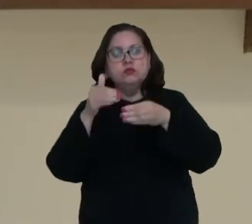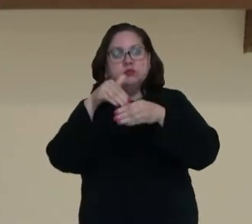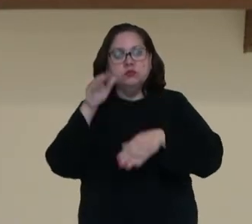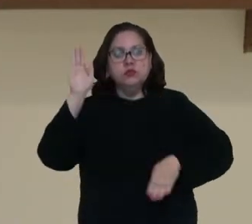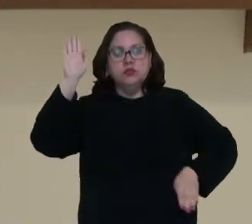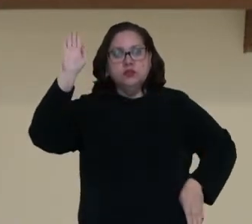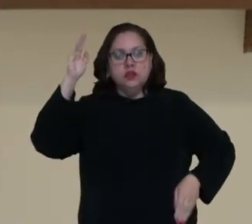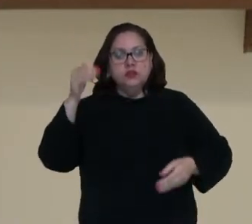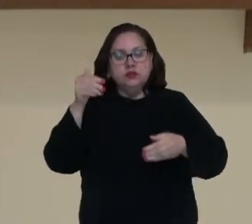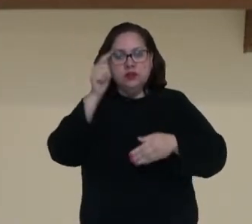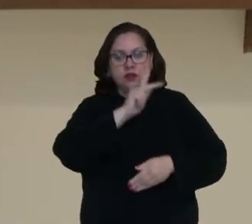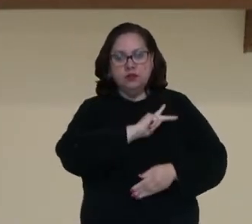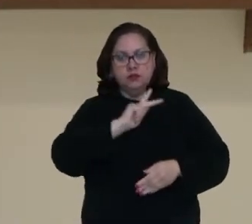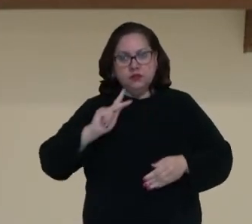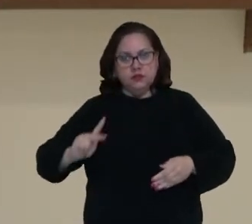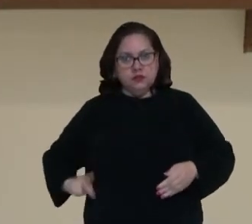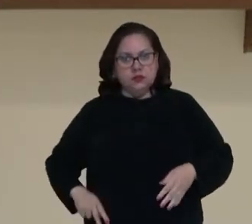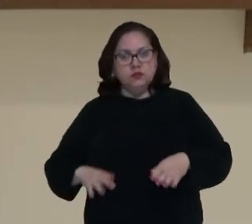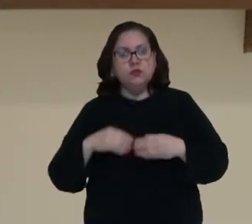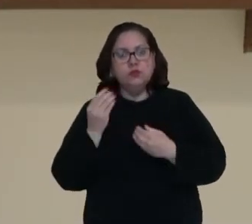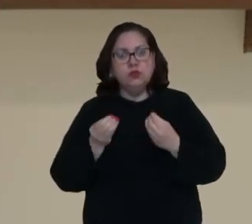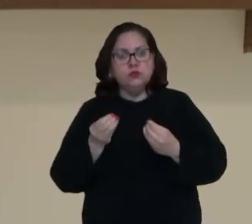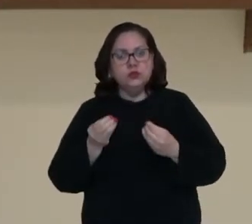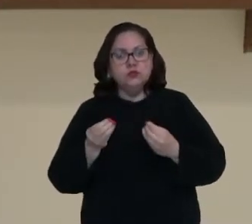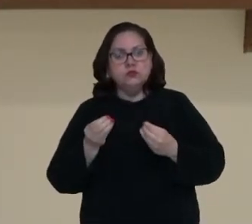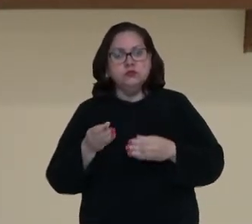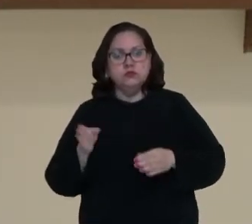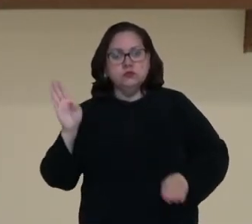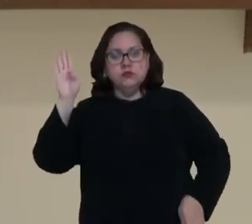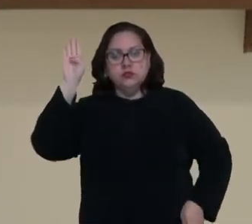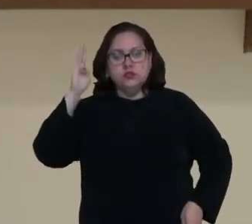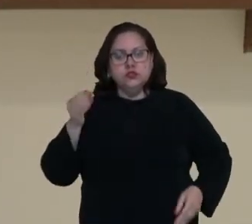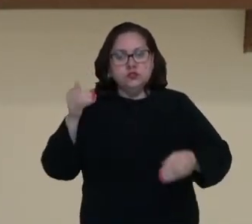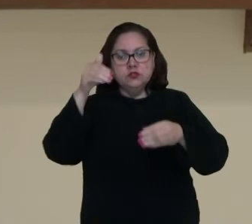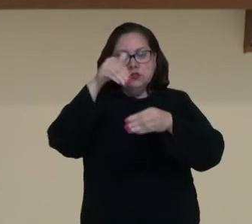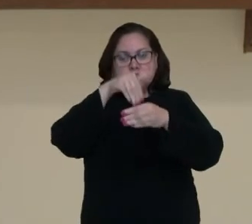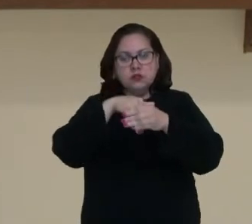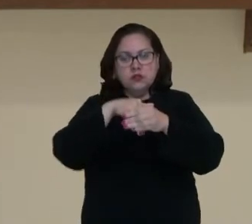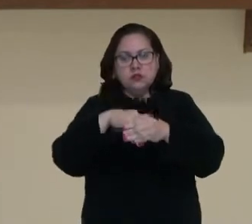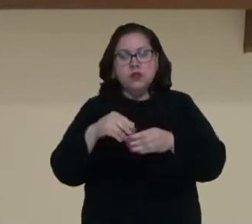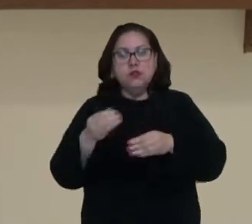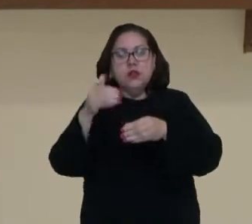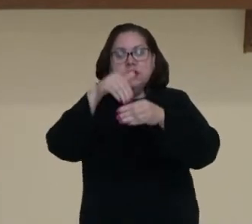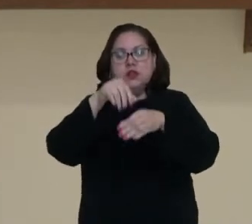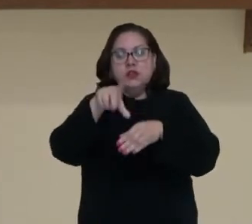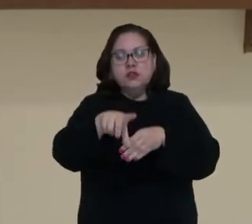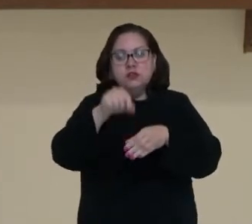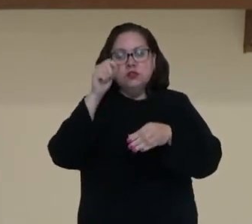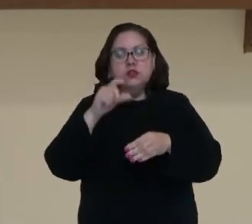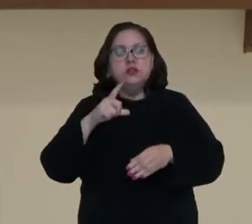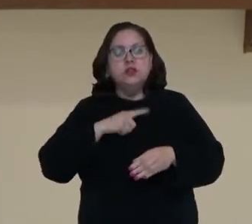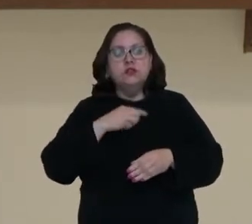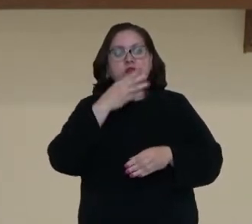candidato à presidência, dessa vez como um candidato enfrentando uma eleição. Ele obteve